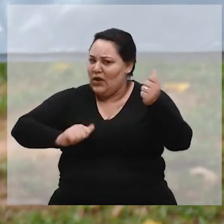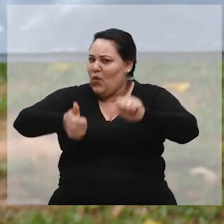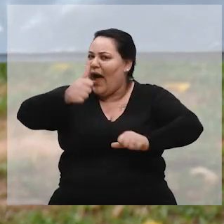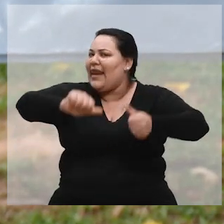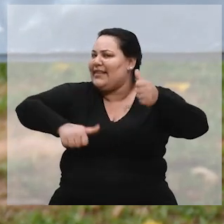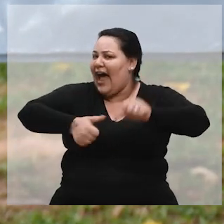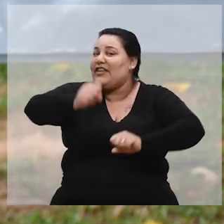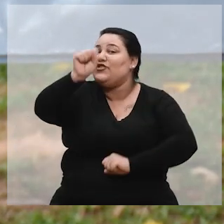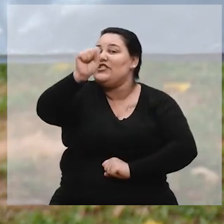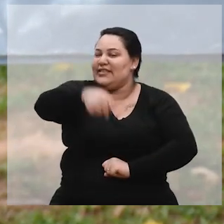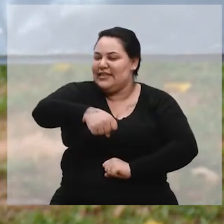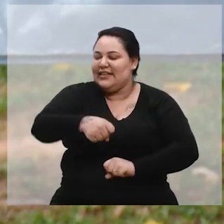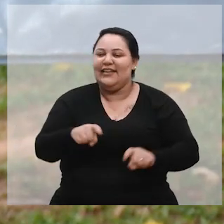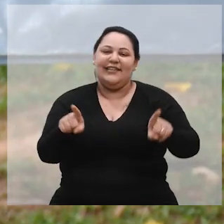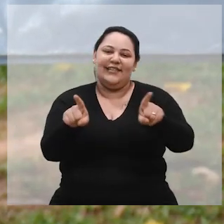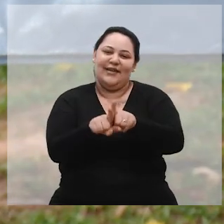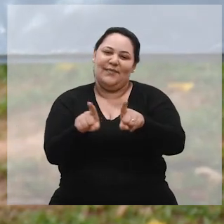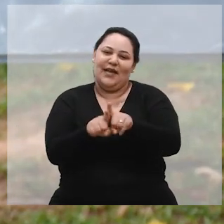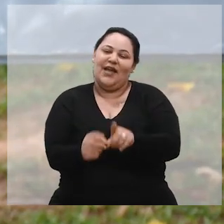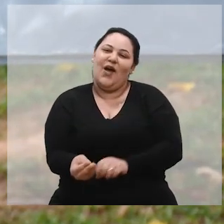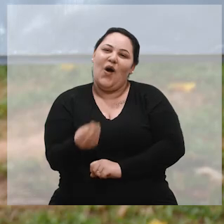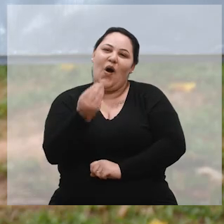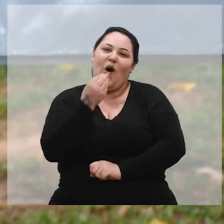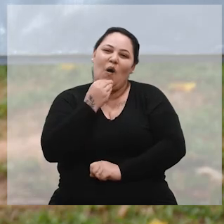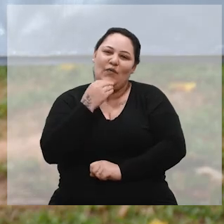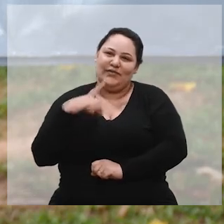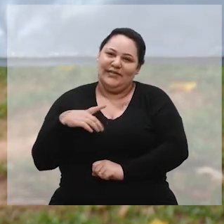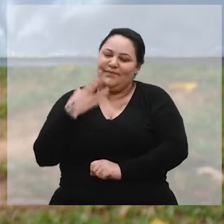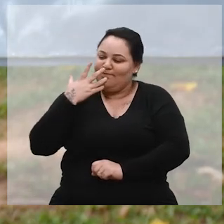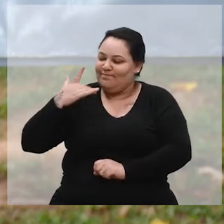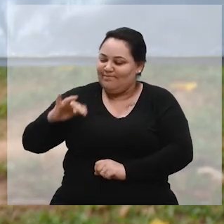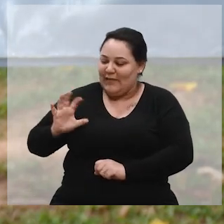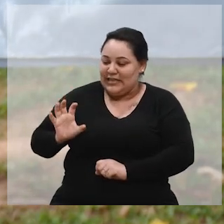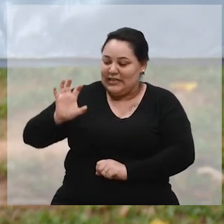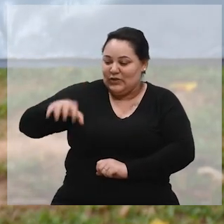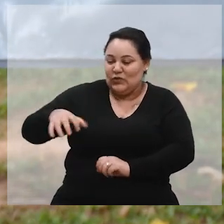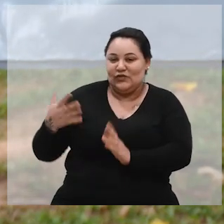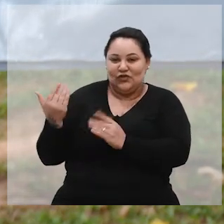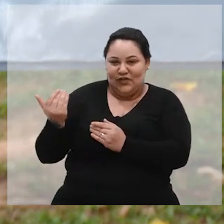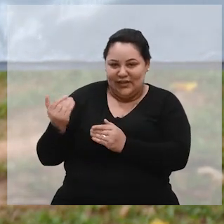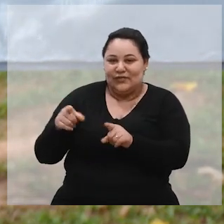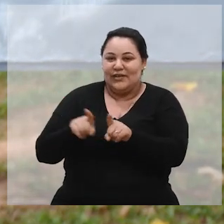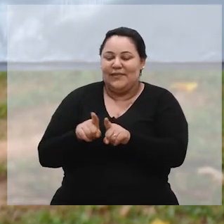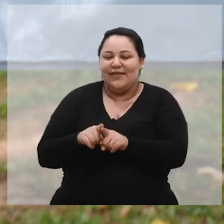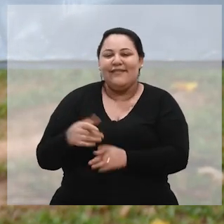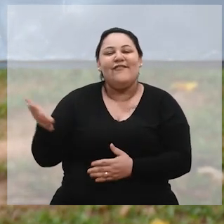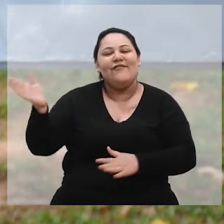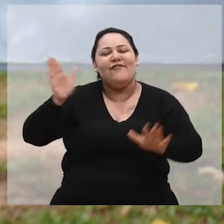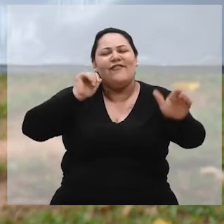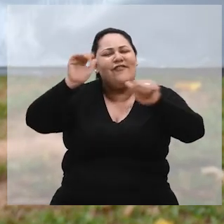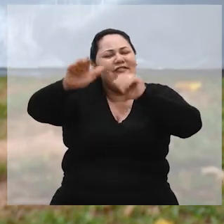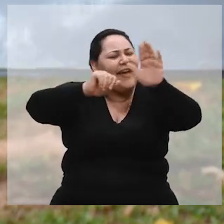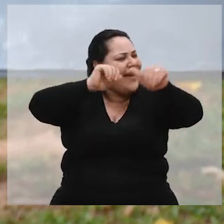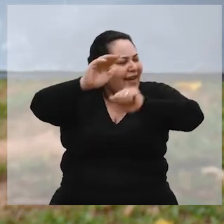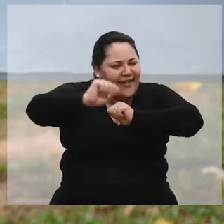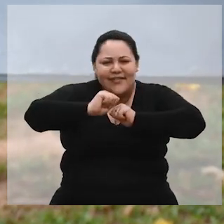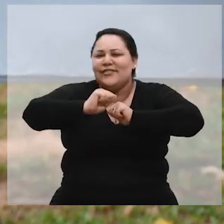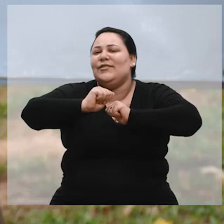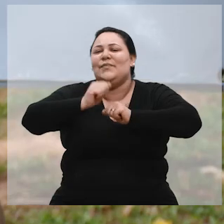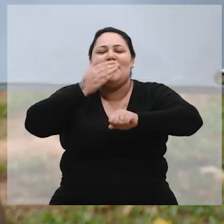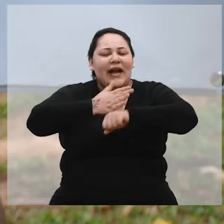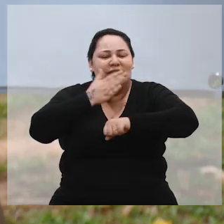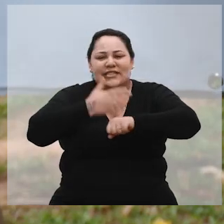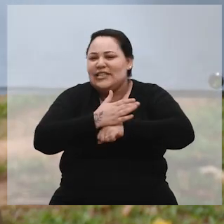qualificada e também conta com um setor infanto-juvenil qualificado. Venham para a feira, participe das ações